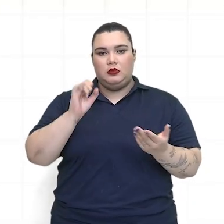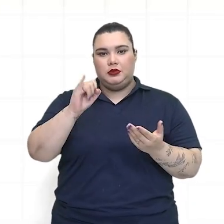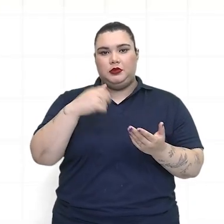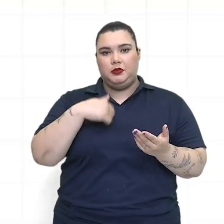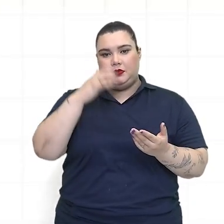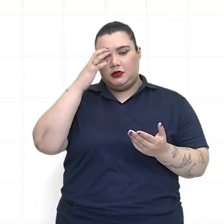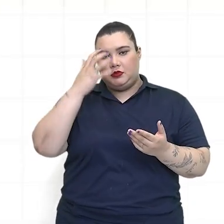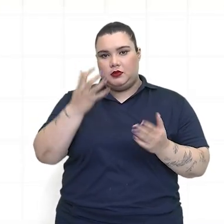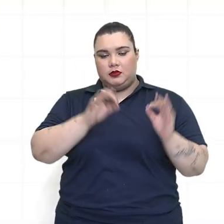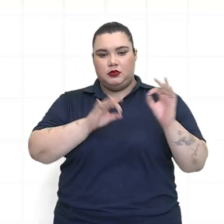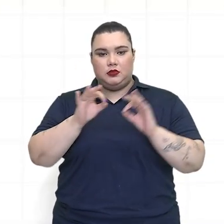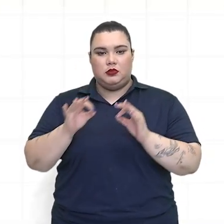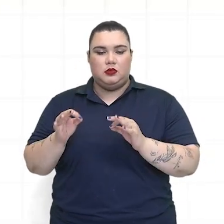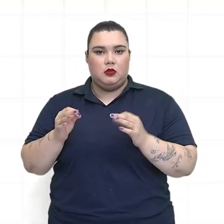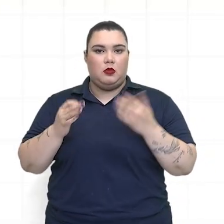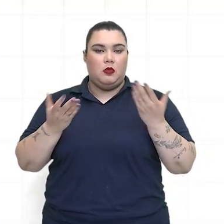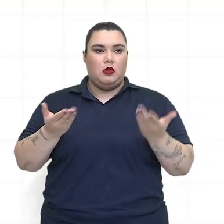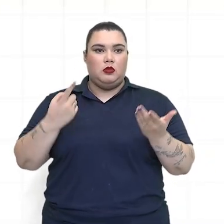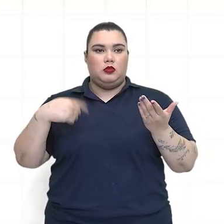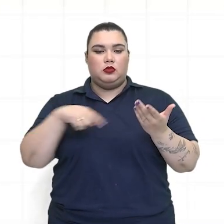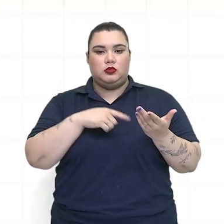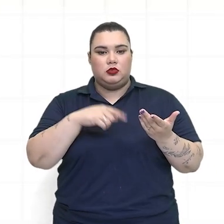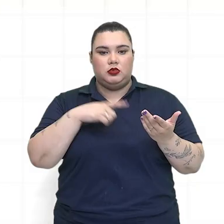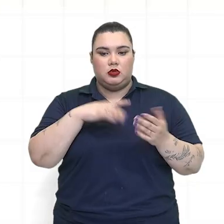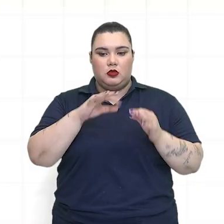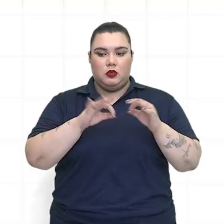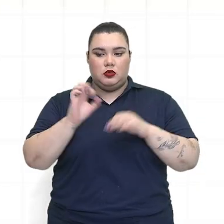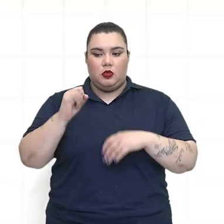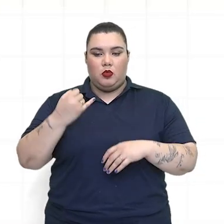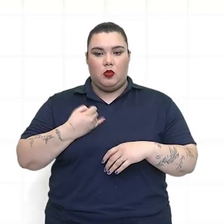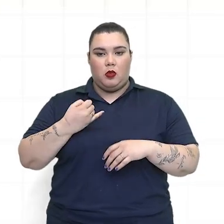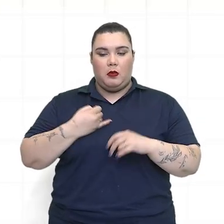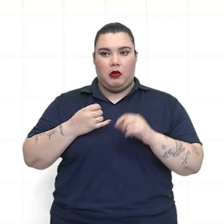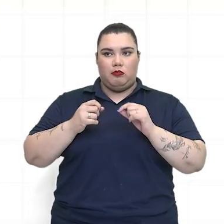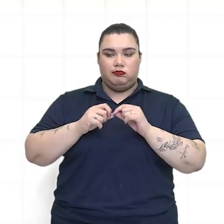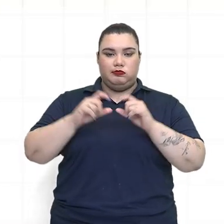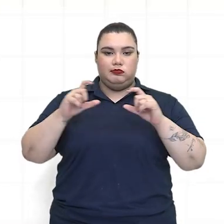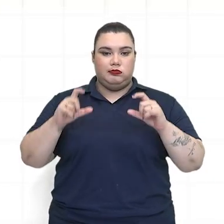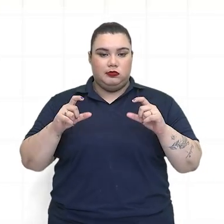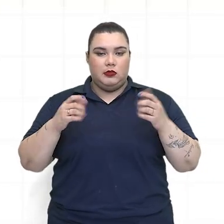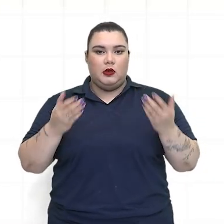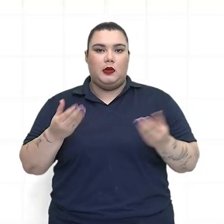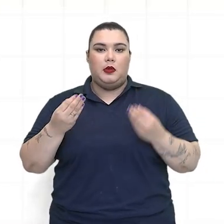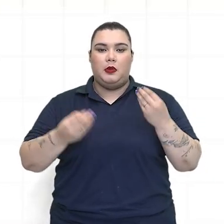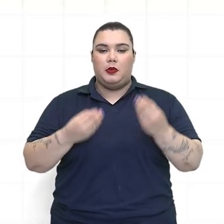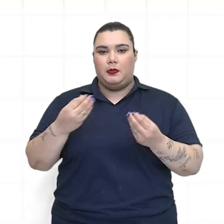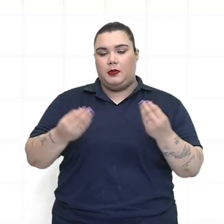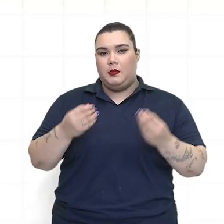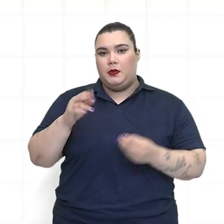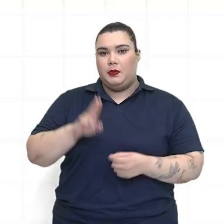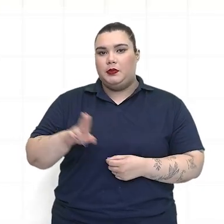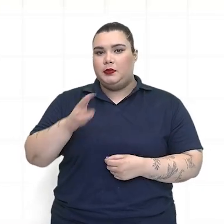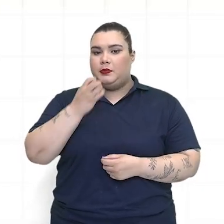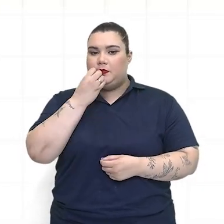resolver isso daqui, né, isso vale para quando a gente estiver trabalhando com números muito altos, certo? Isso daqui é muito útil, ó. Por exemplo, 5